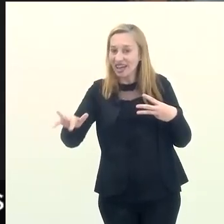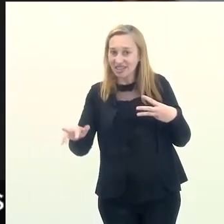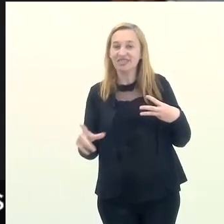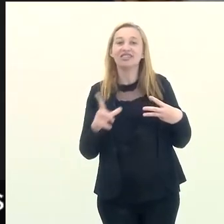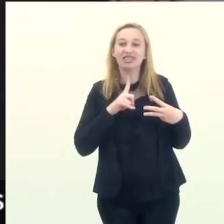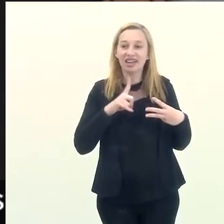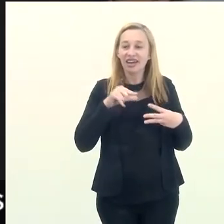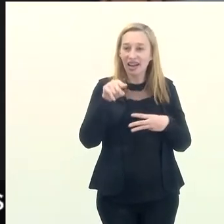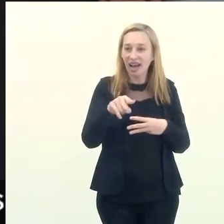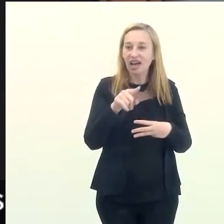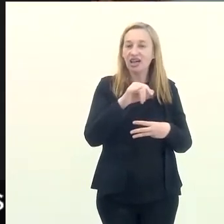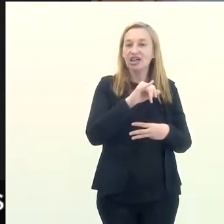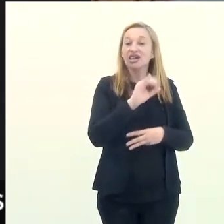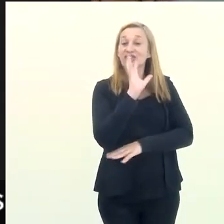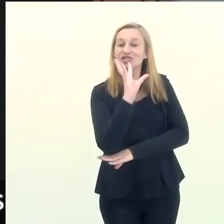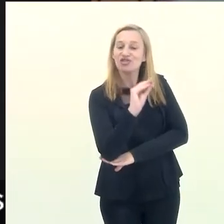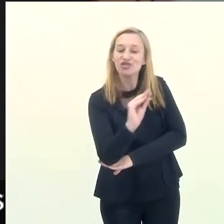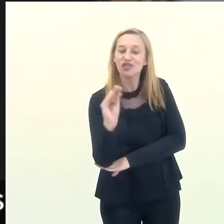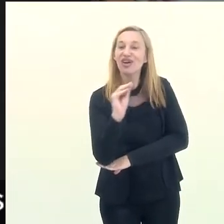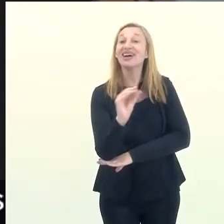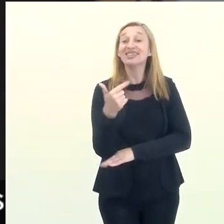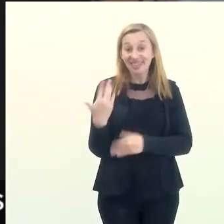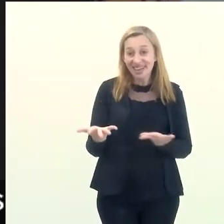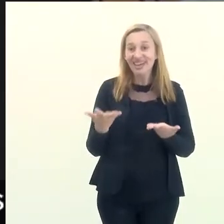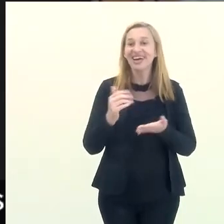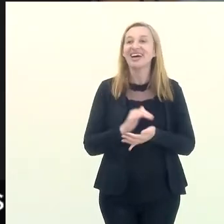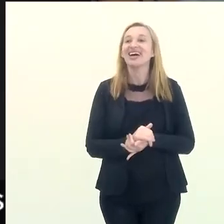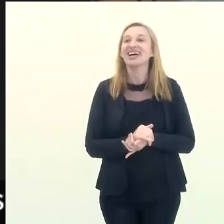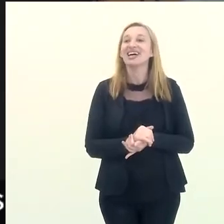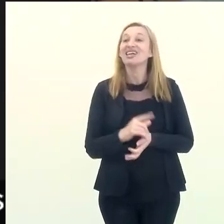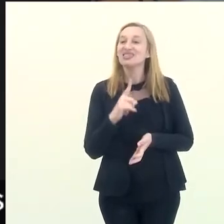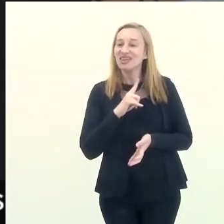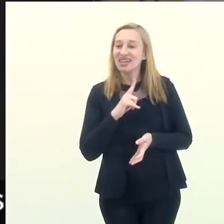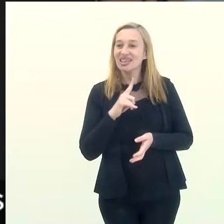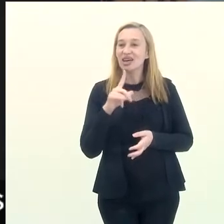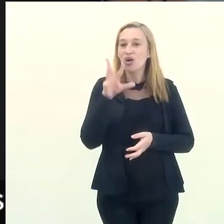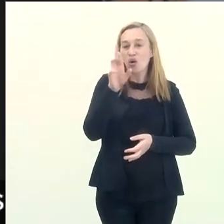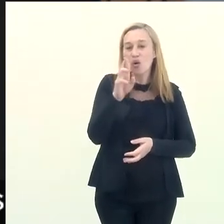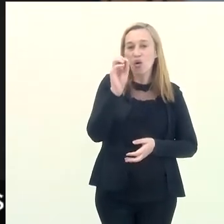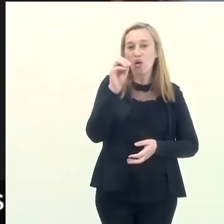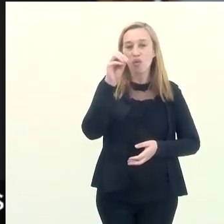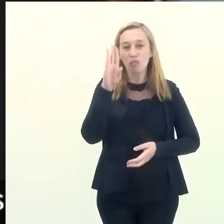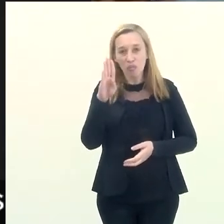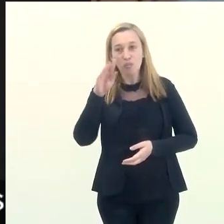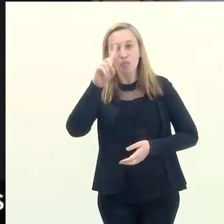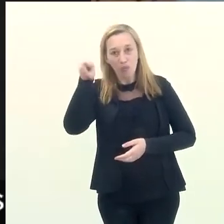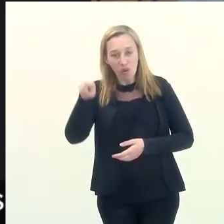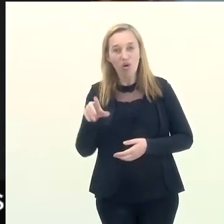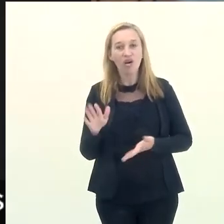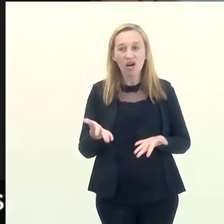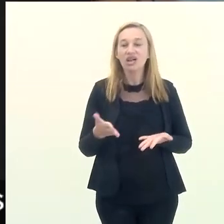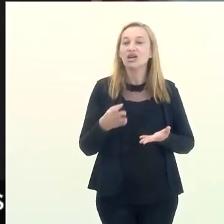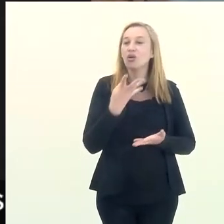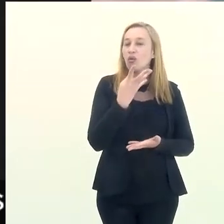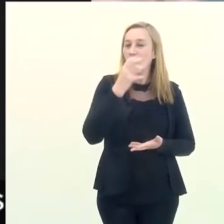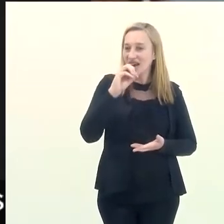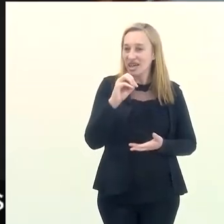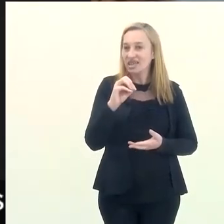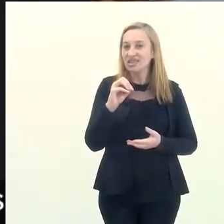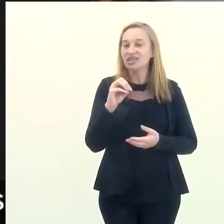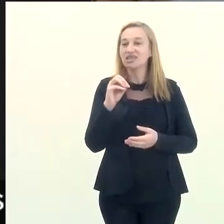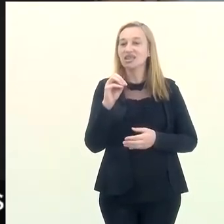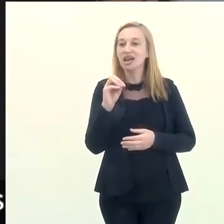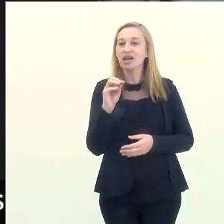diferentes, Cretáceo, Jurássico, né? que vão ter os robôs, esses 42 robôs,